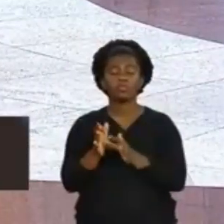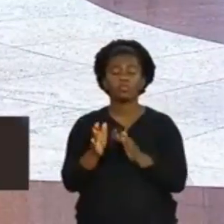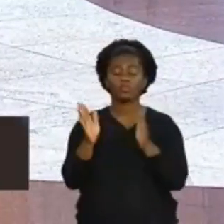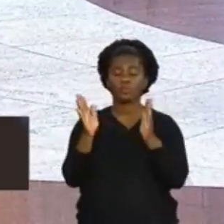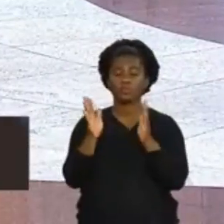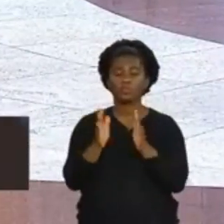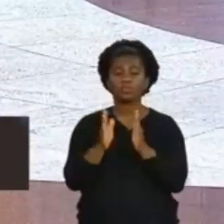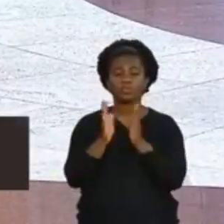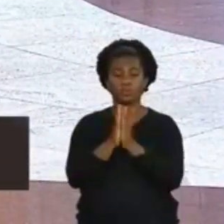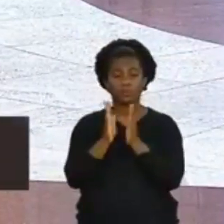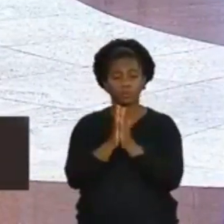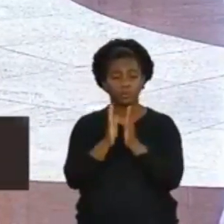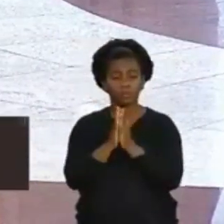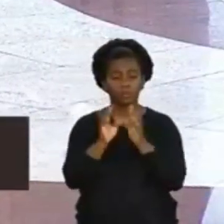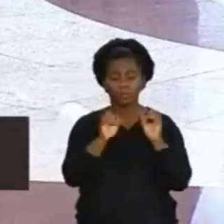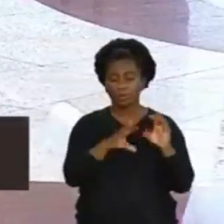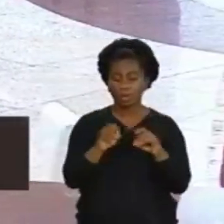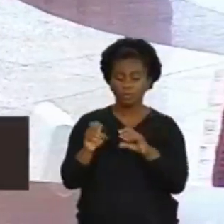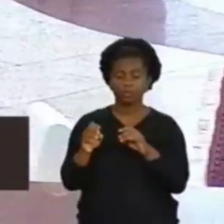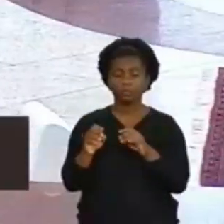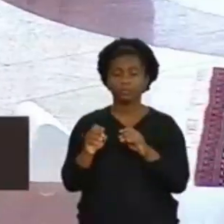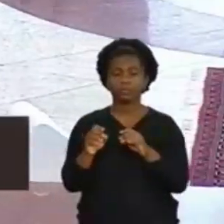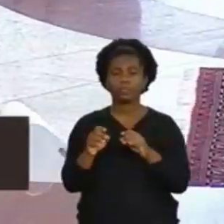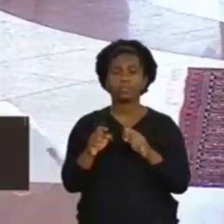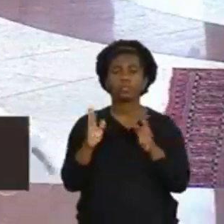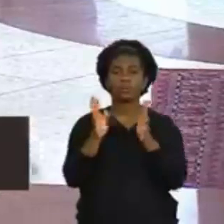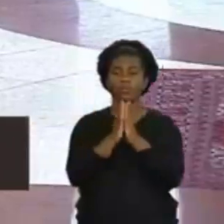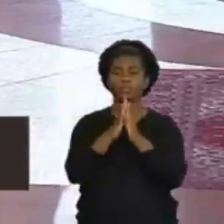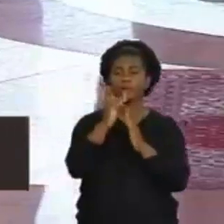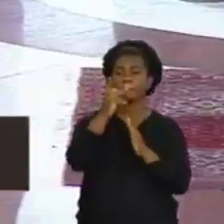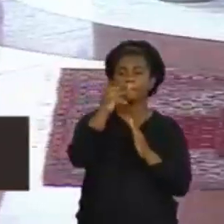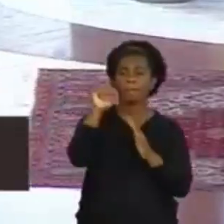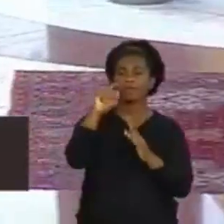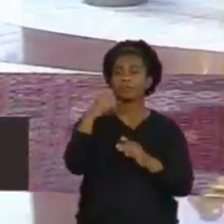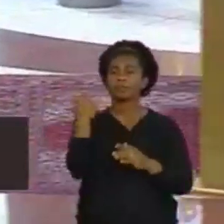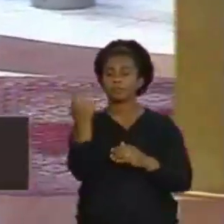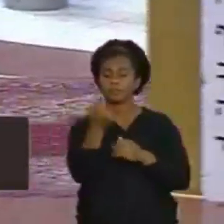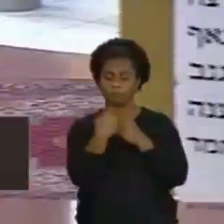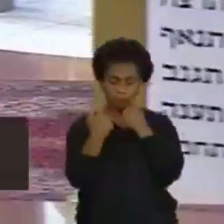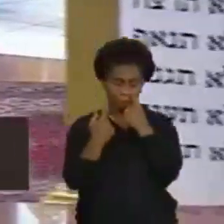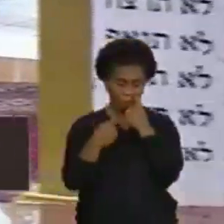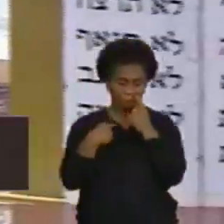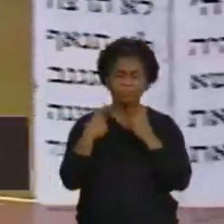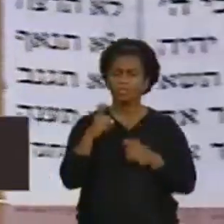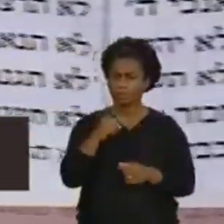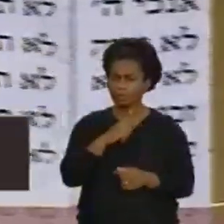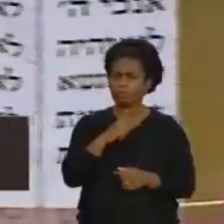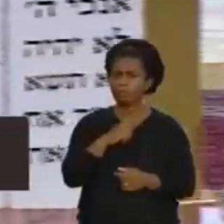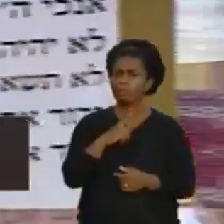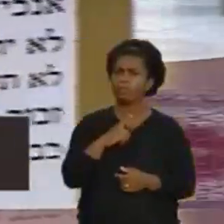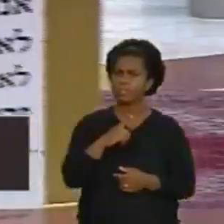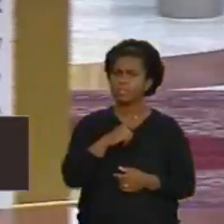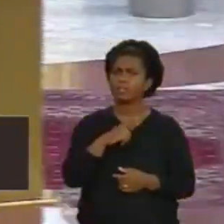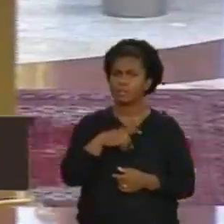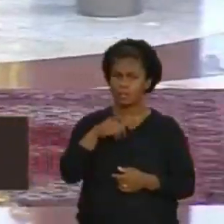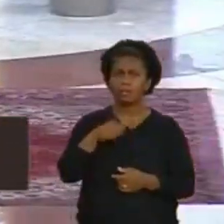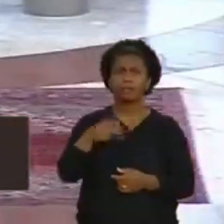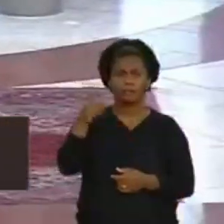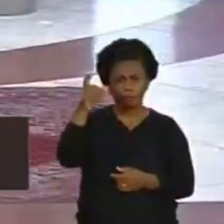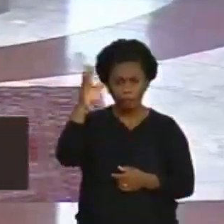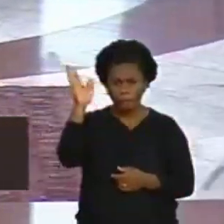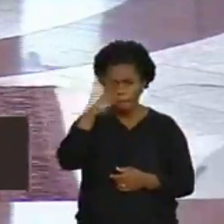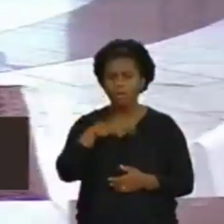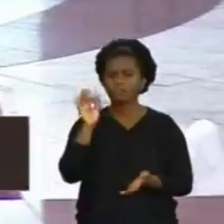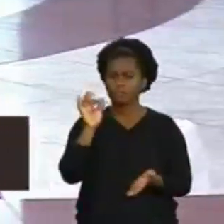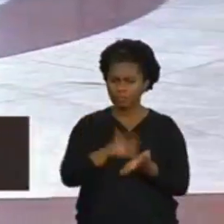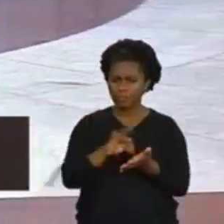todo o mal. O mal existe, nós temos que lutar contra o mal. O mal não está brincando, o mal está